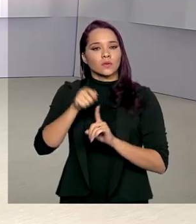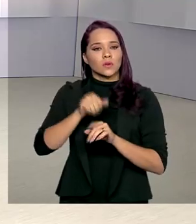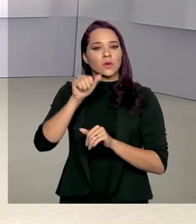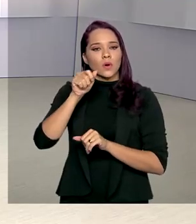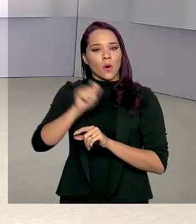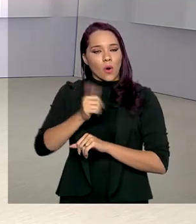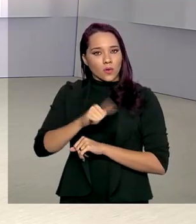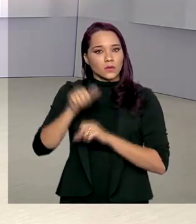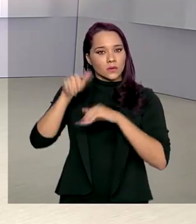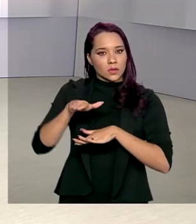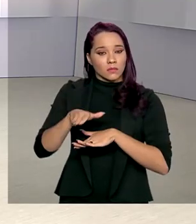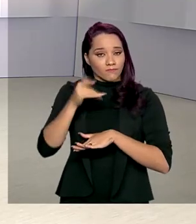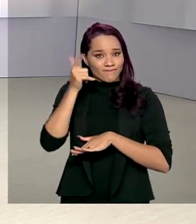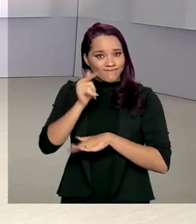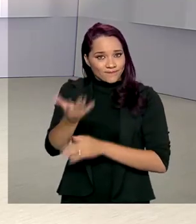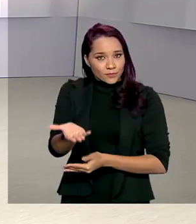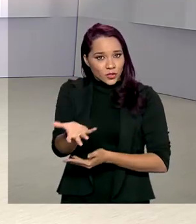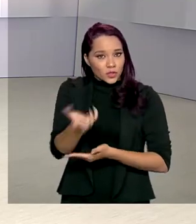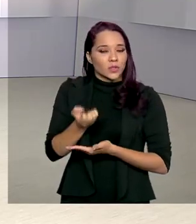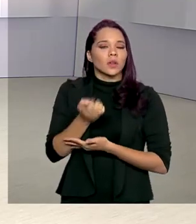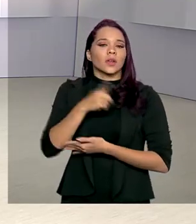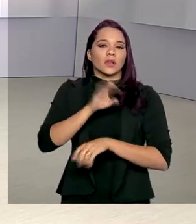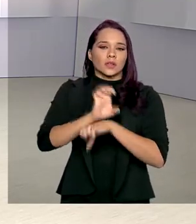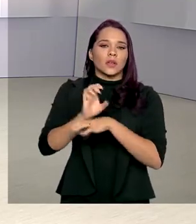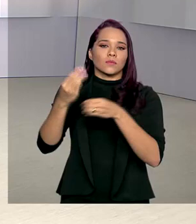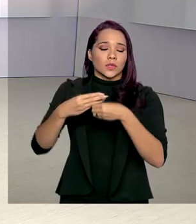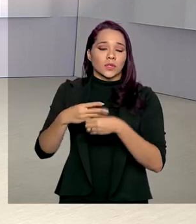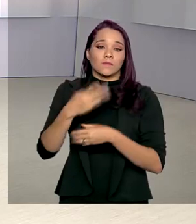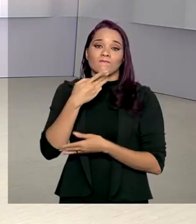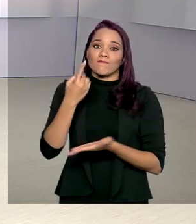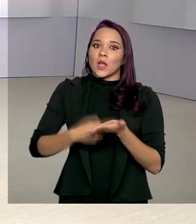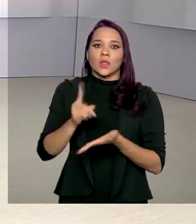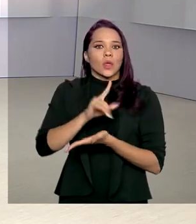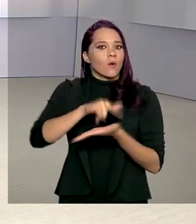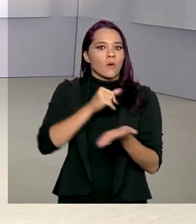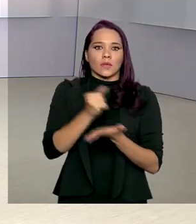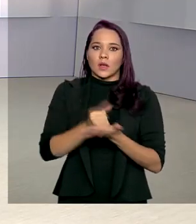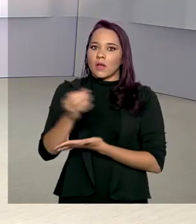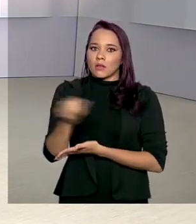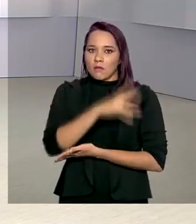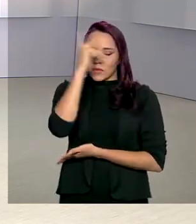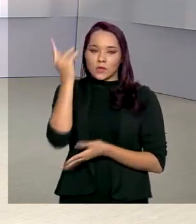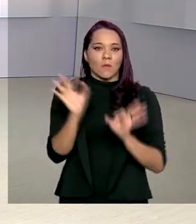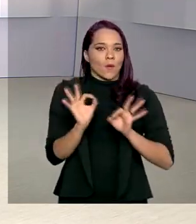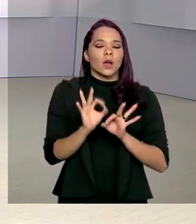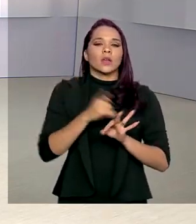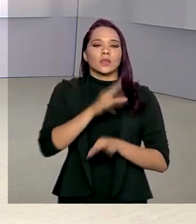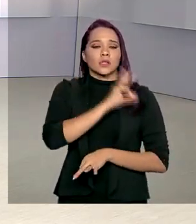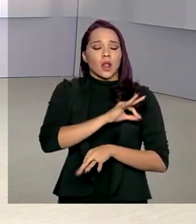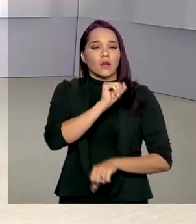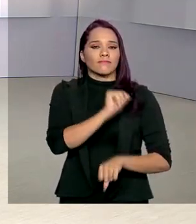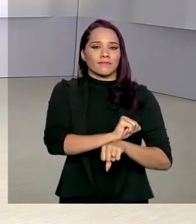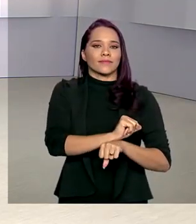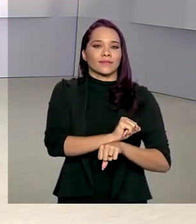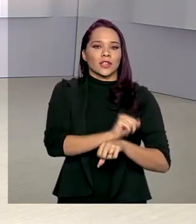Para receber o benefício, estados e municípios se comprometeram a não contratarem novos funcionários e a congelarem os salários de